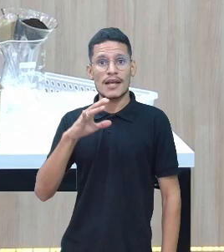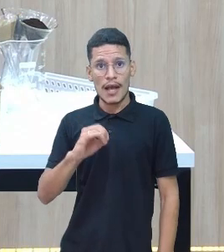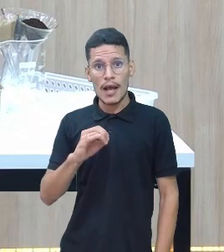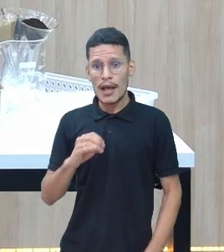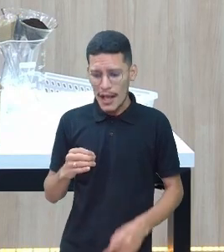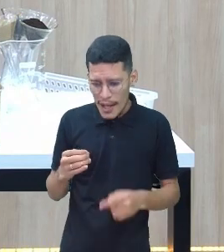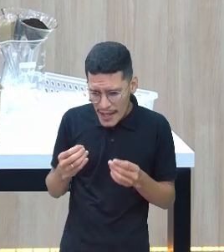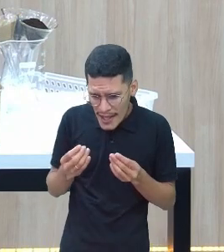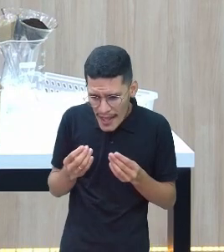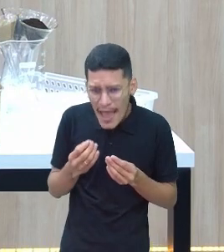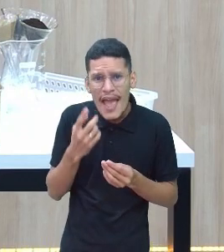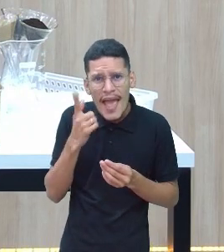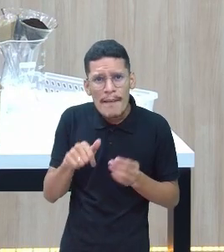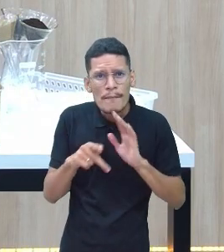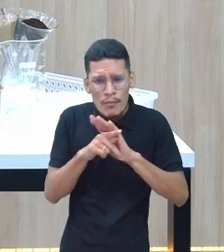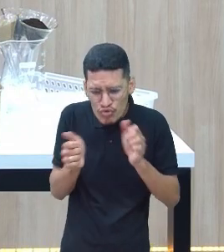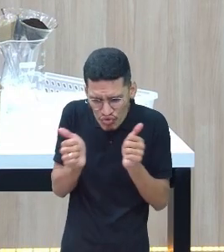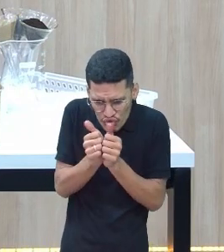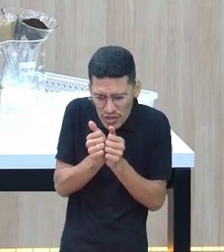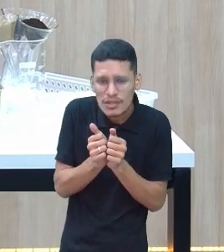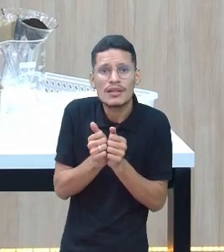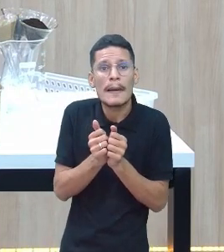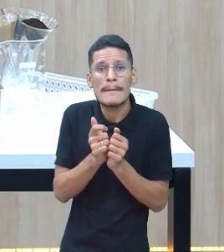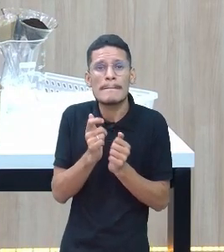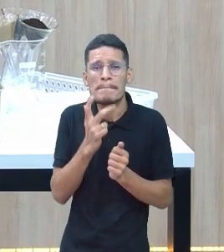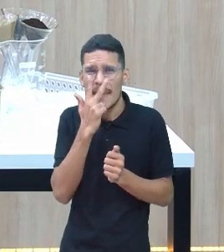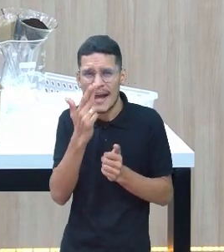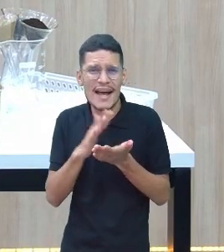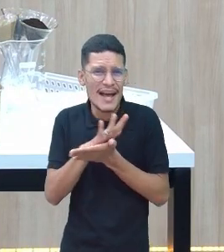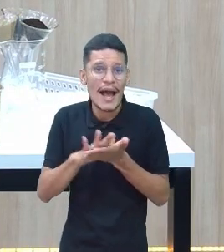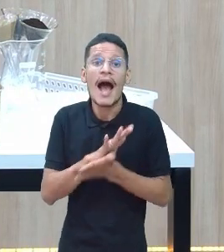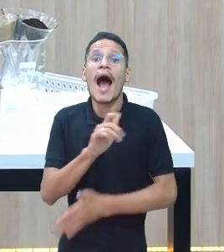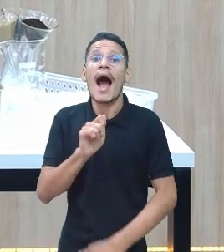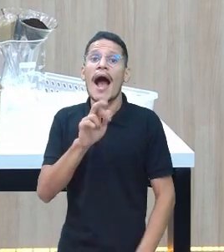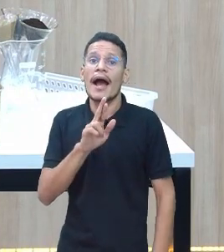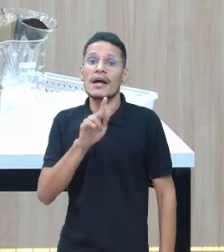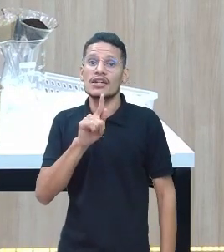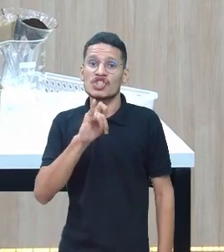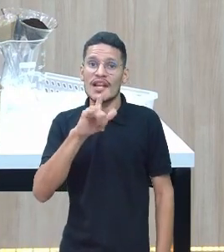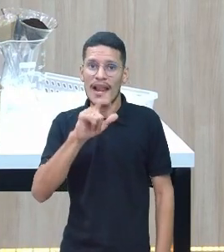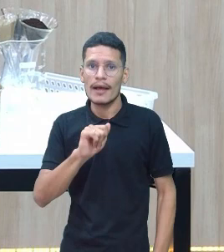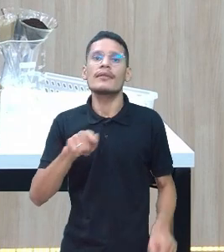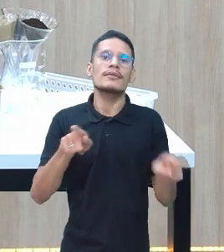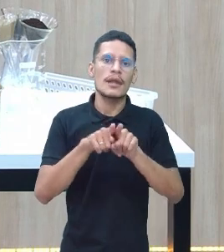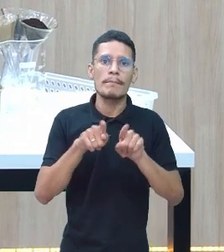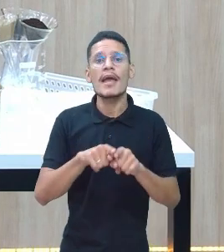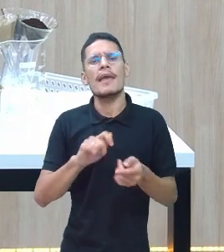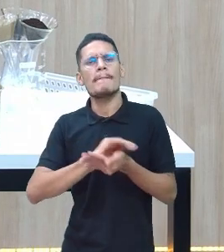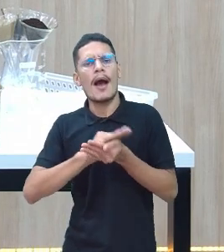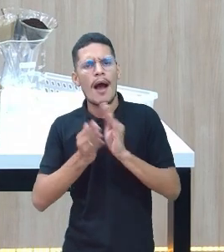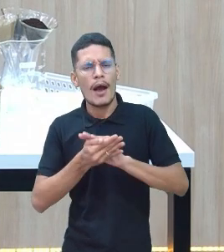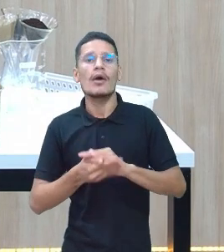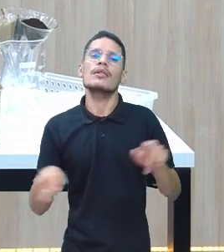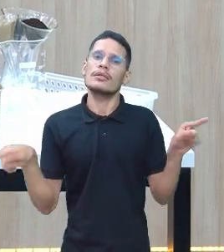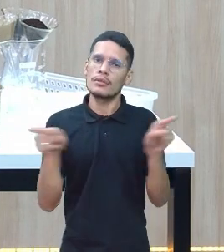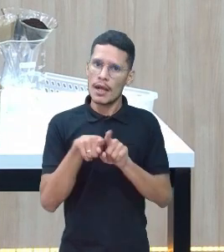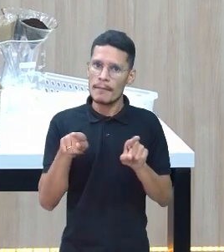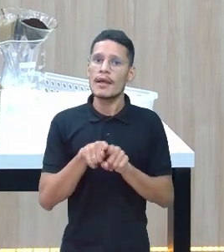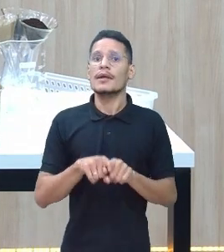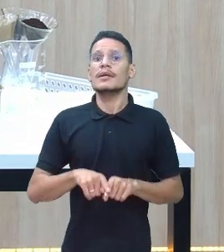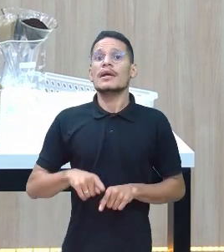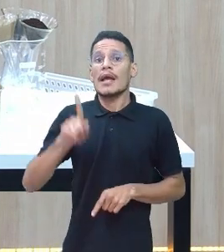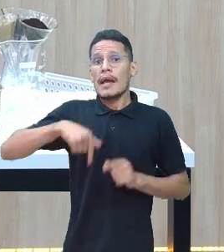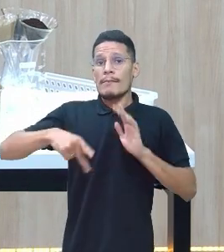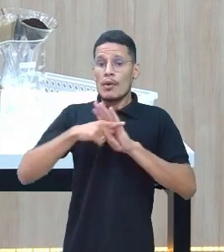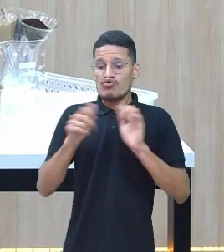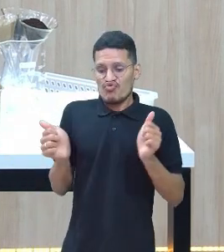As partículas estão bem juntinhas. Na argila também, no solo argiloso, no barro, né, a gente vai ver que também